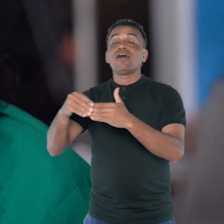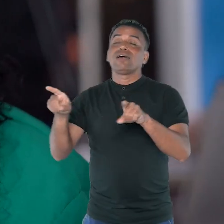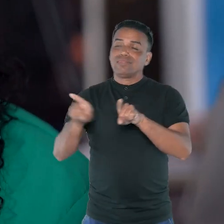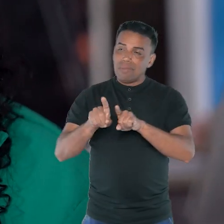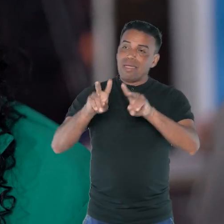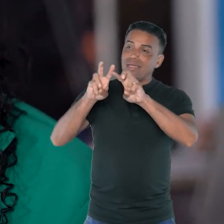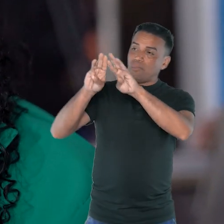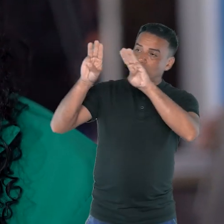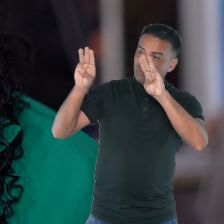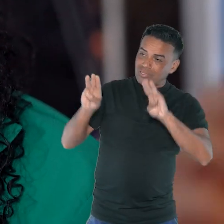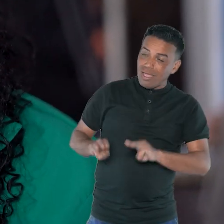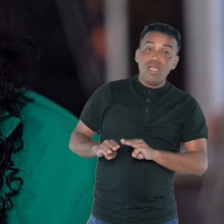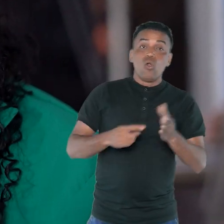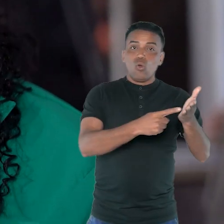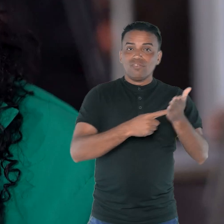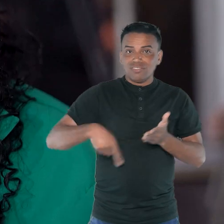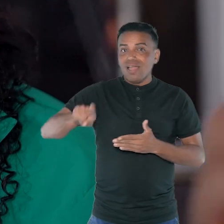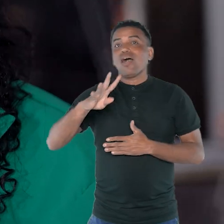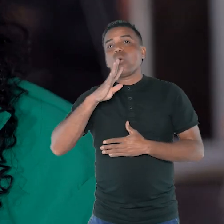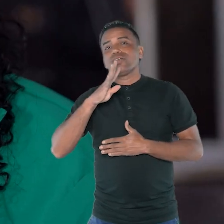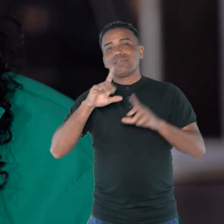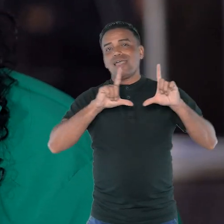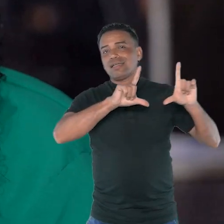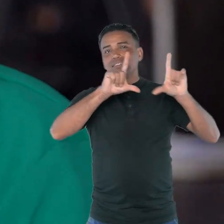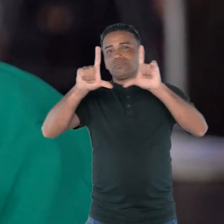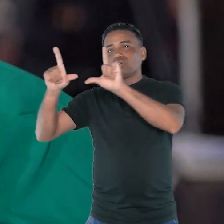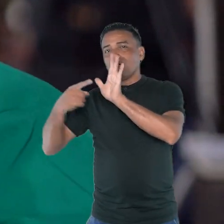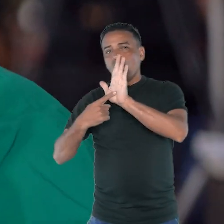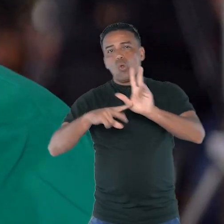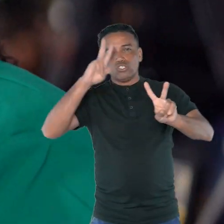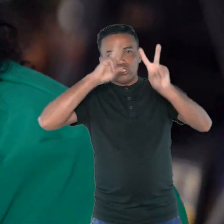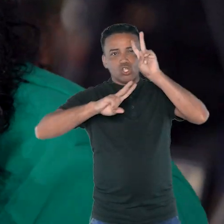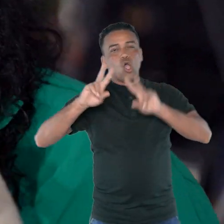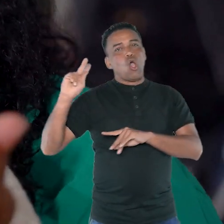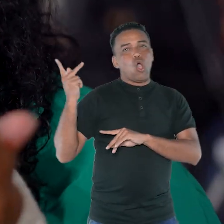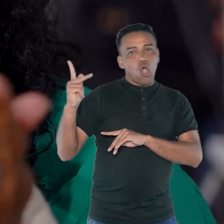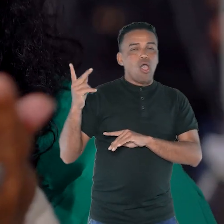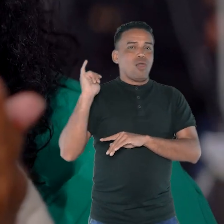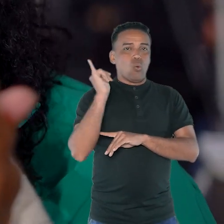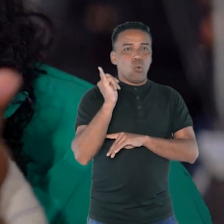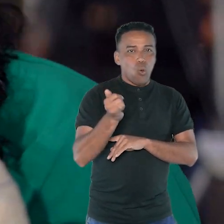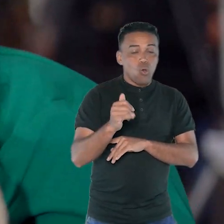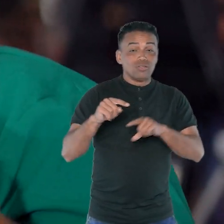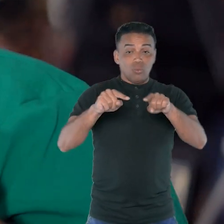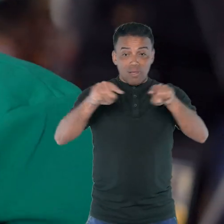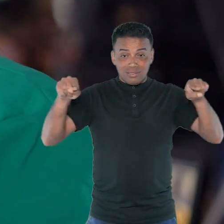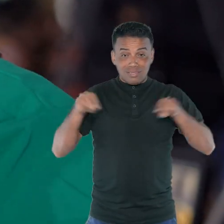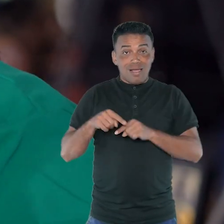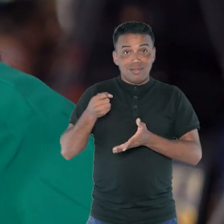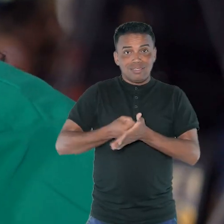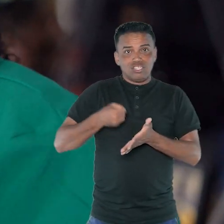para conhecer a nossa exposição, que conta um pouco da nossa história. Nós temos uma sala ali dedicada a